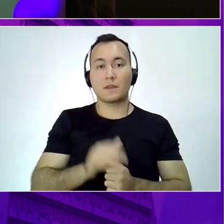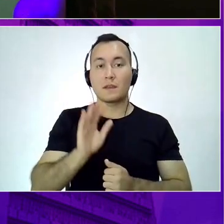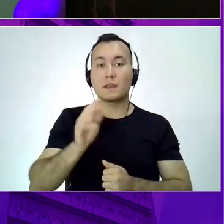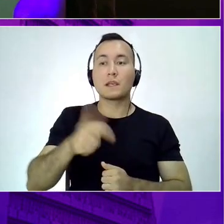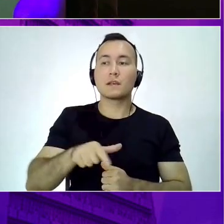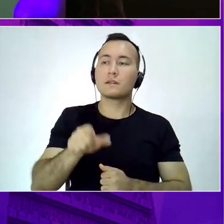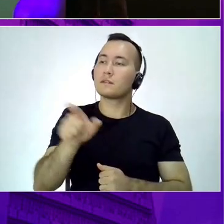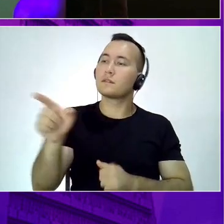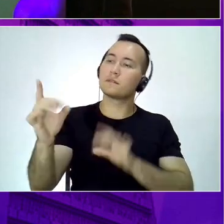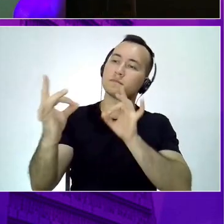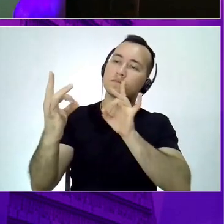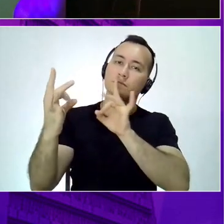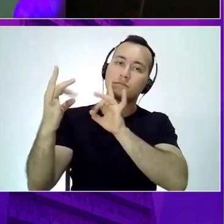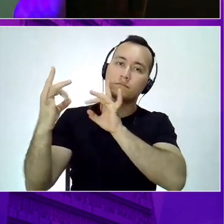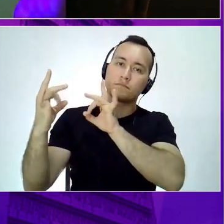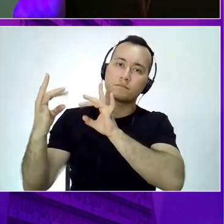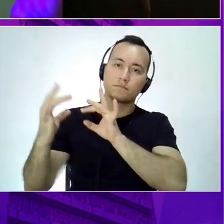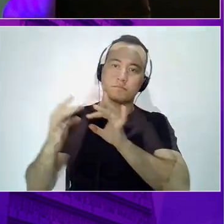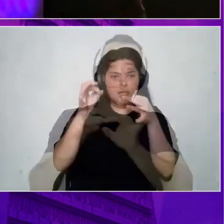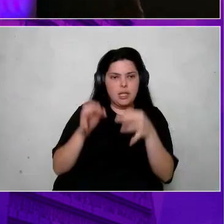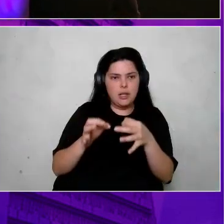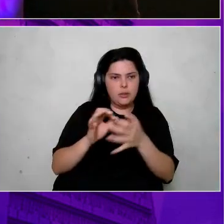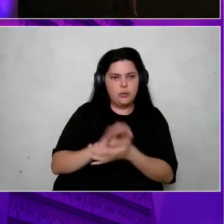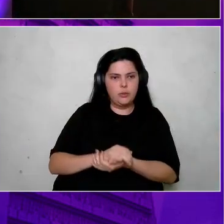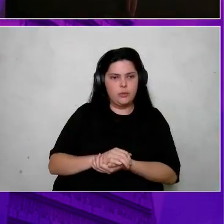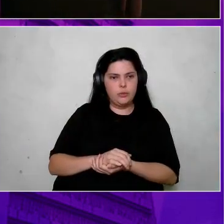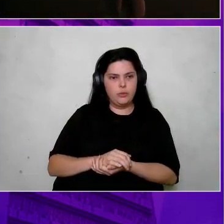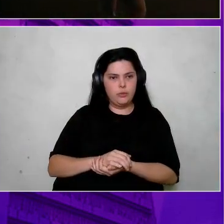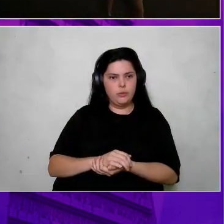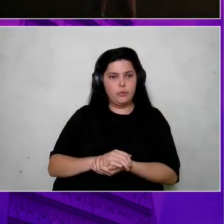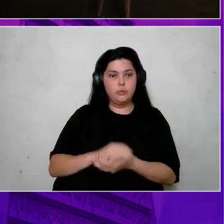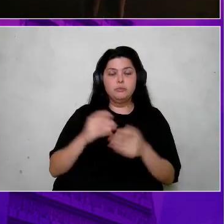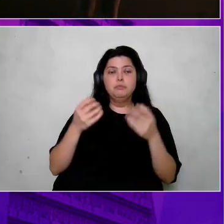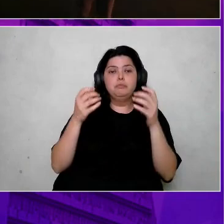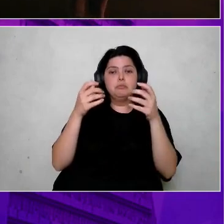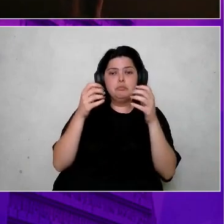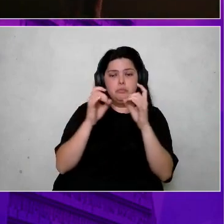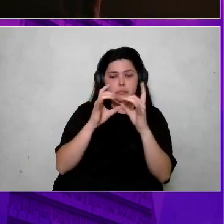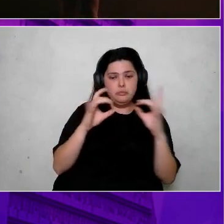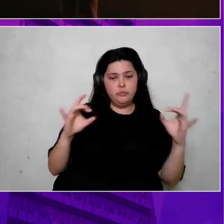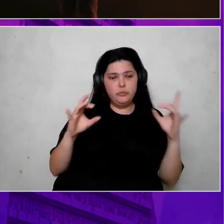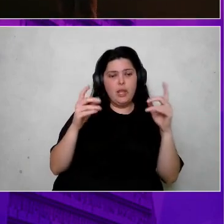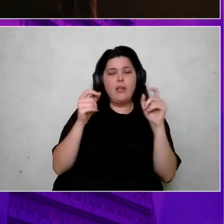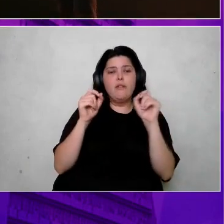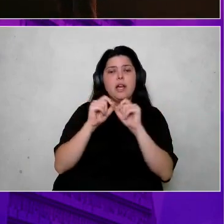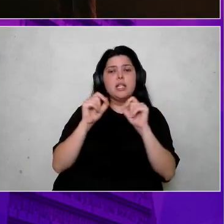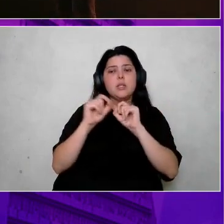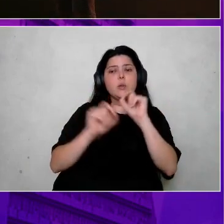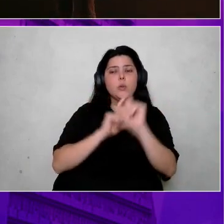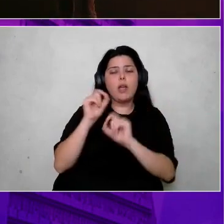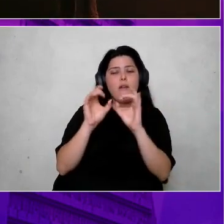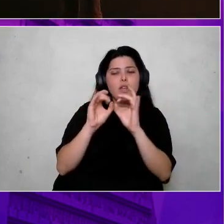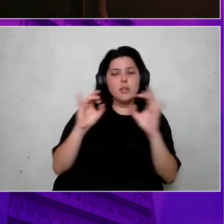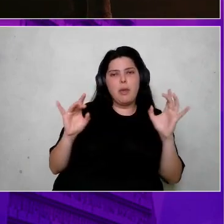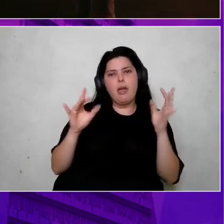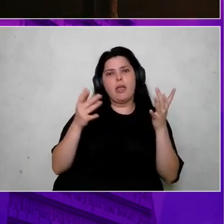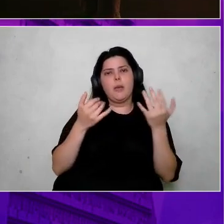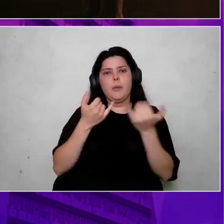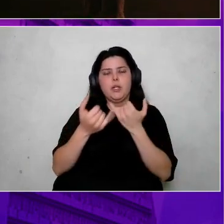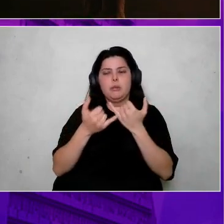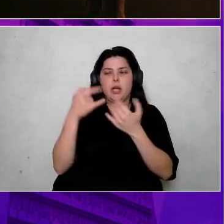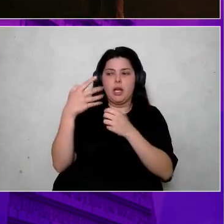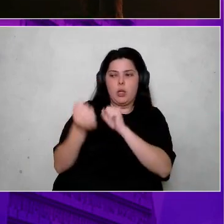Ou quantas pessoas, quando vão olhar ou vão dar um feedback, dão um feedback, se é um feedback anual, por